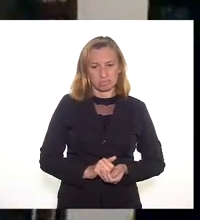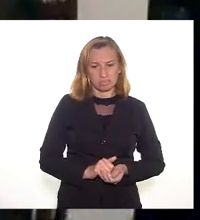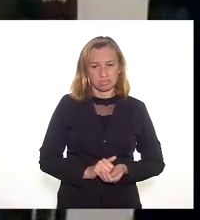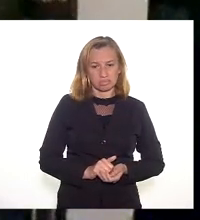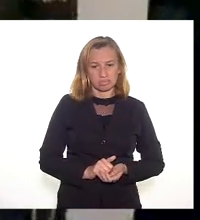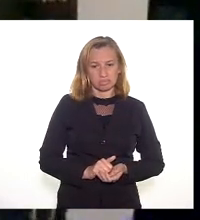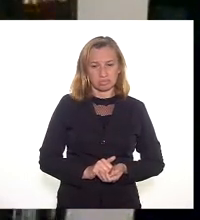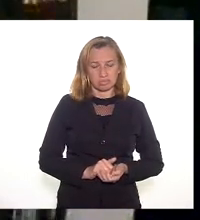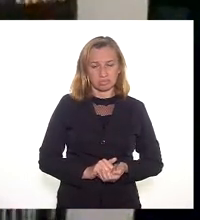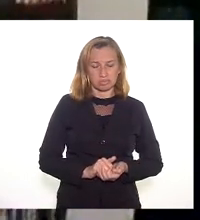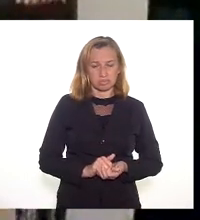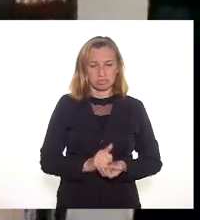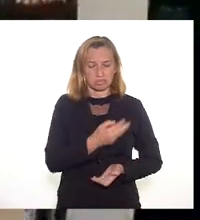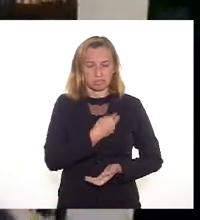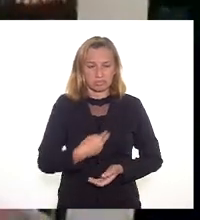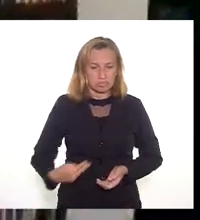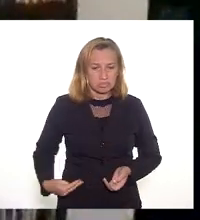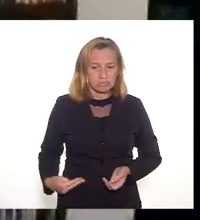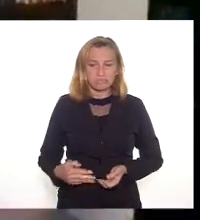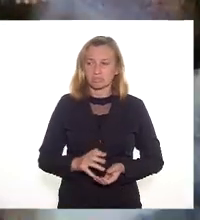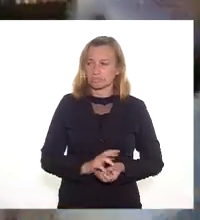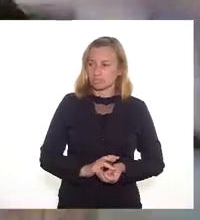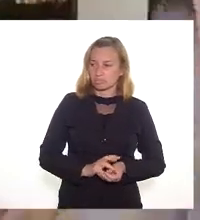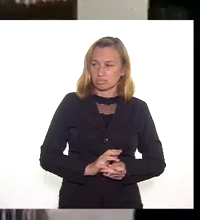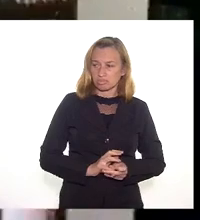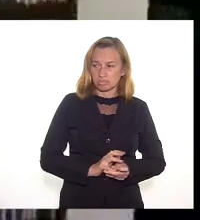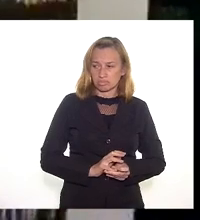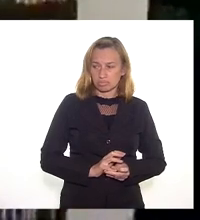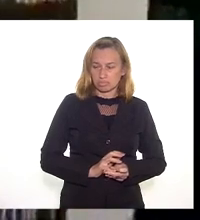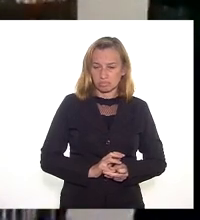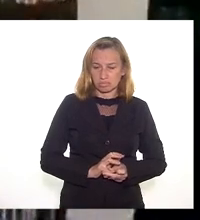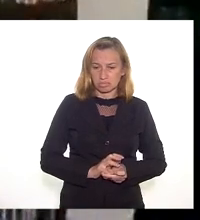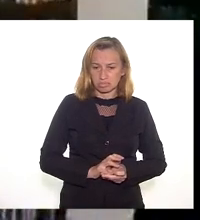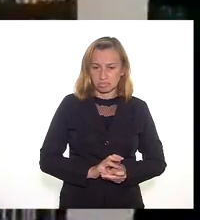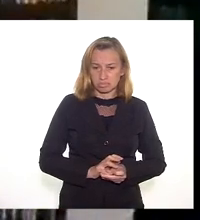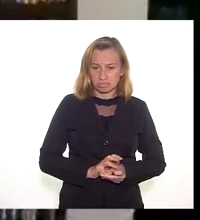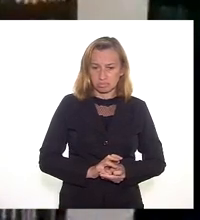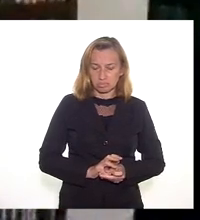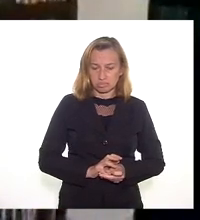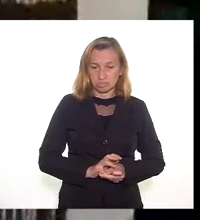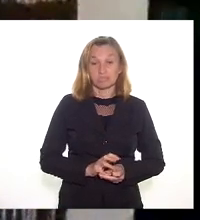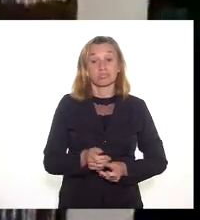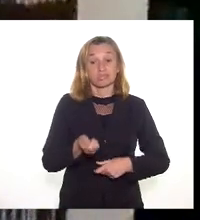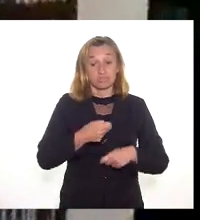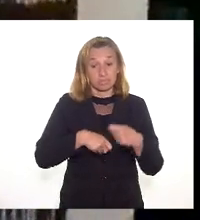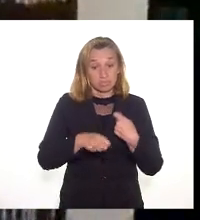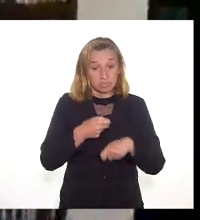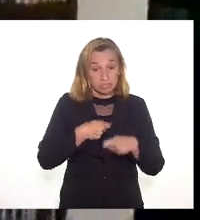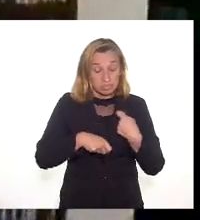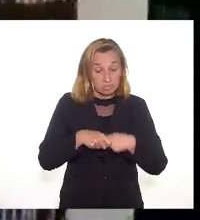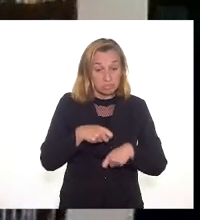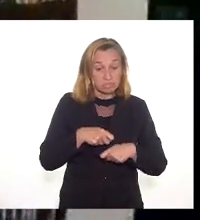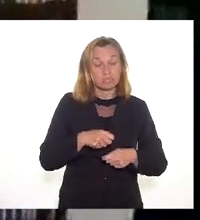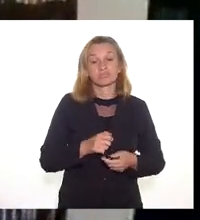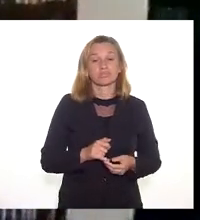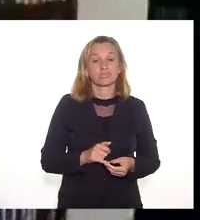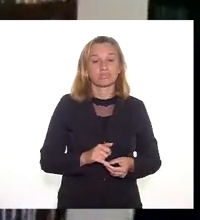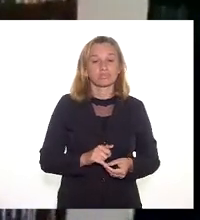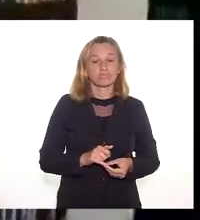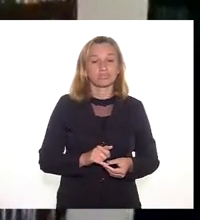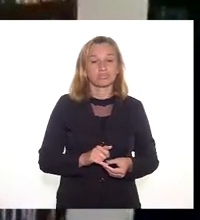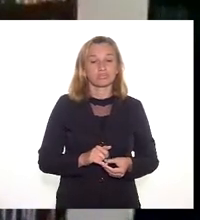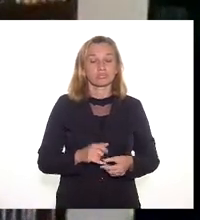de que tenha a condição de administrar as